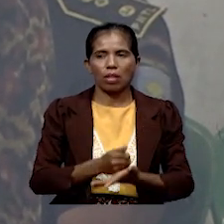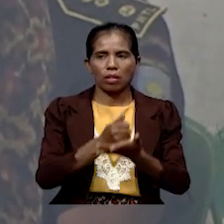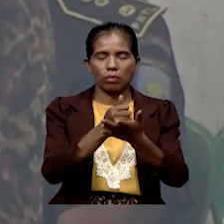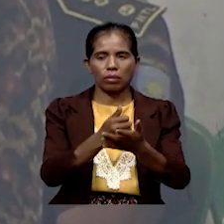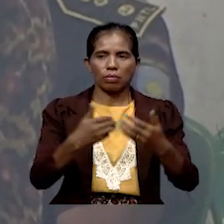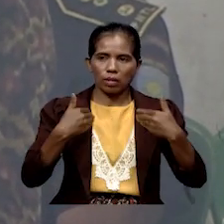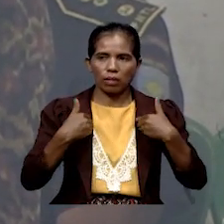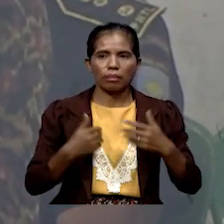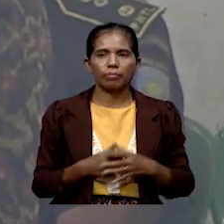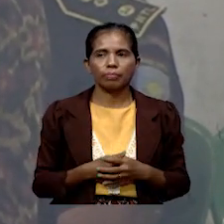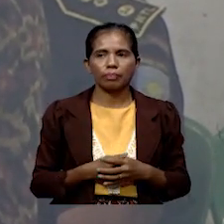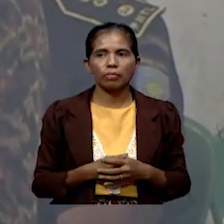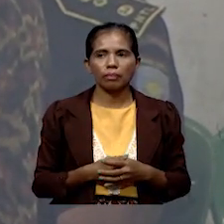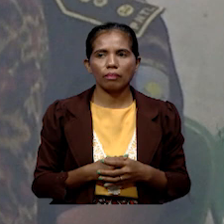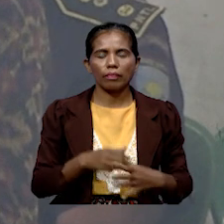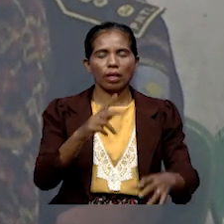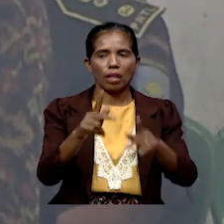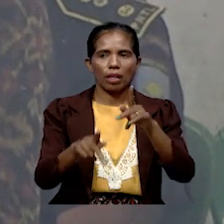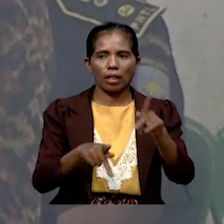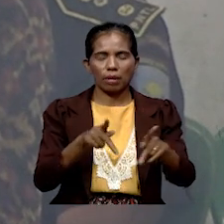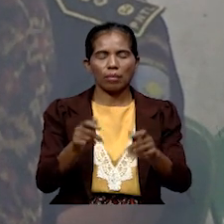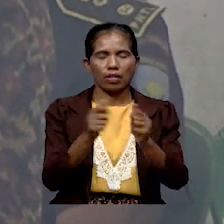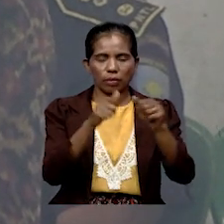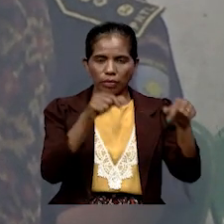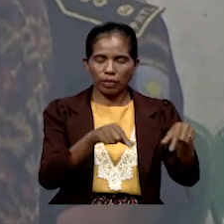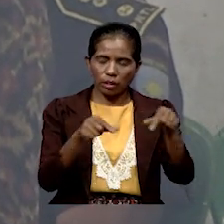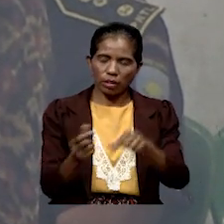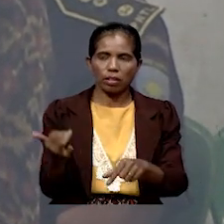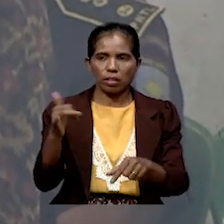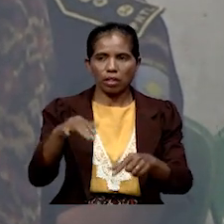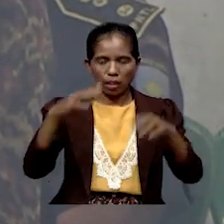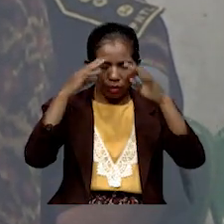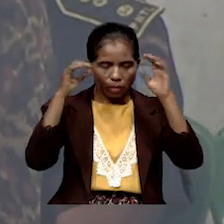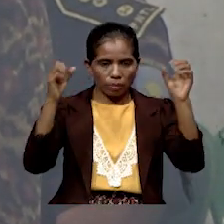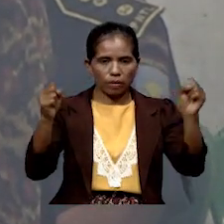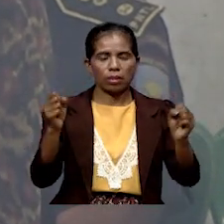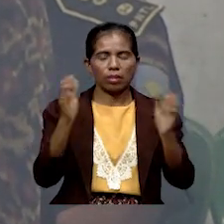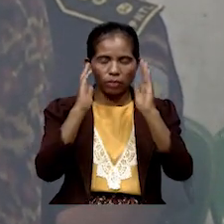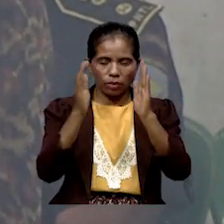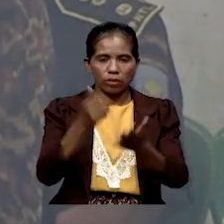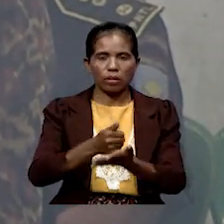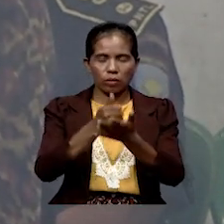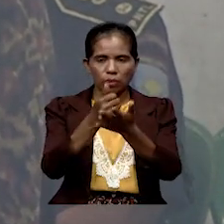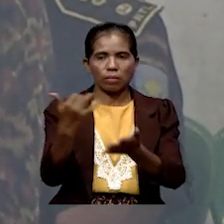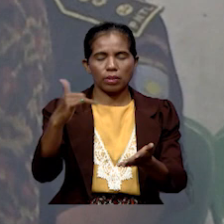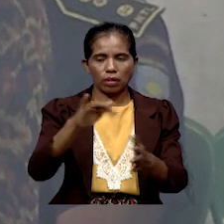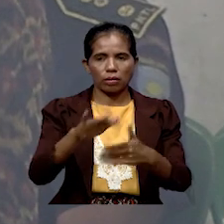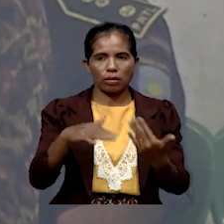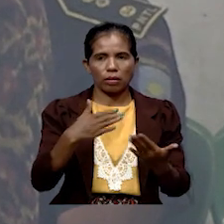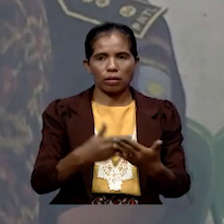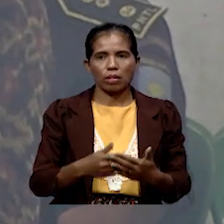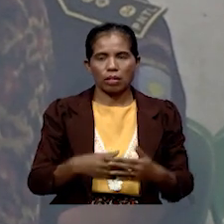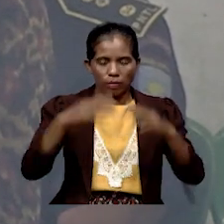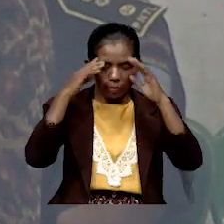makia kata ke ema ne be deficiente sira. Presidente da República, se ita mata mas ba sira hot. Presidente